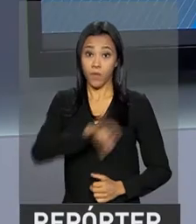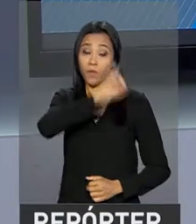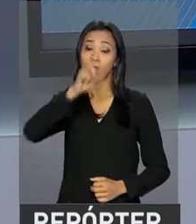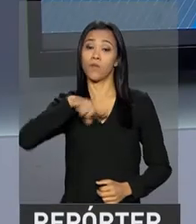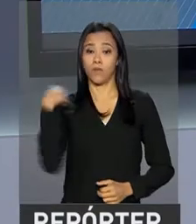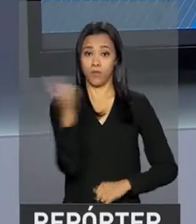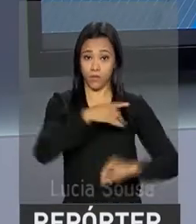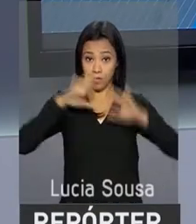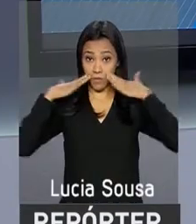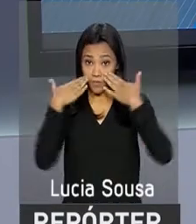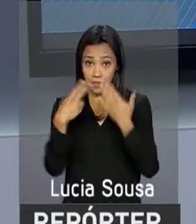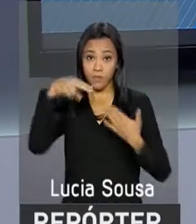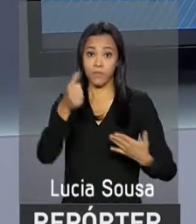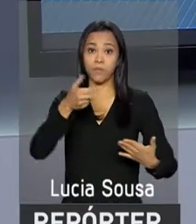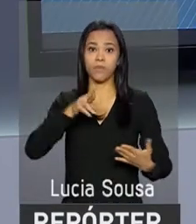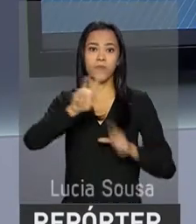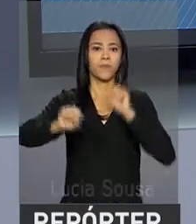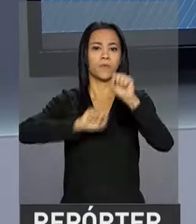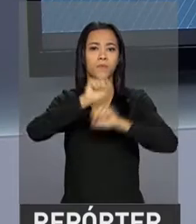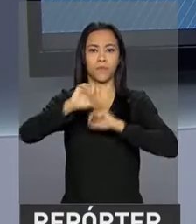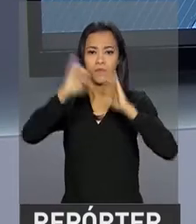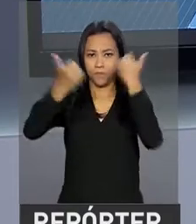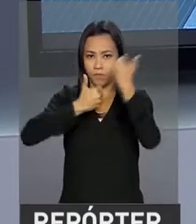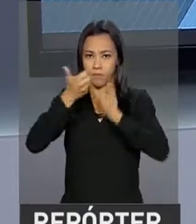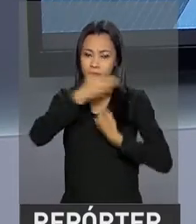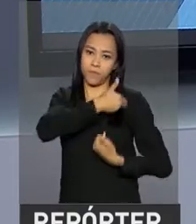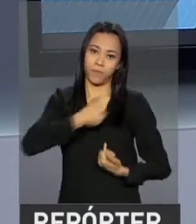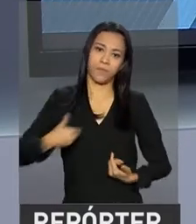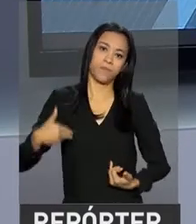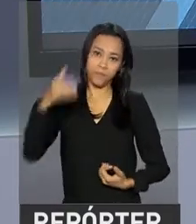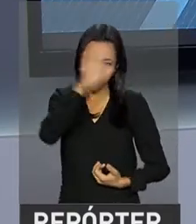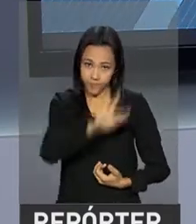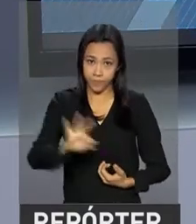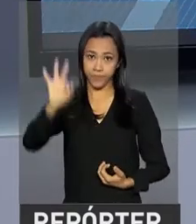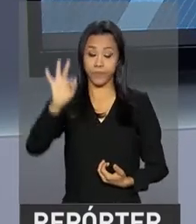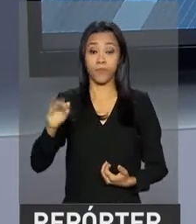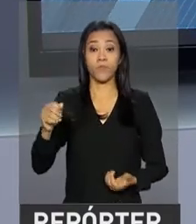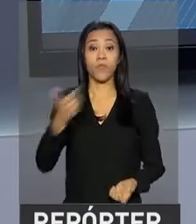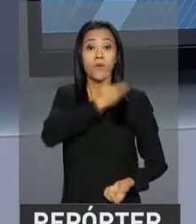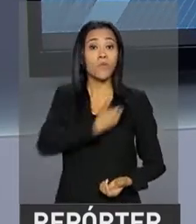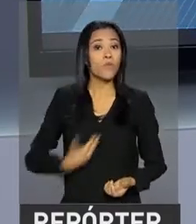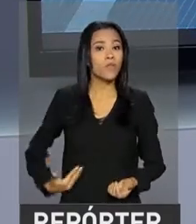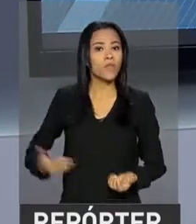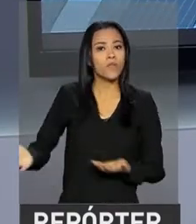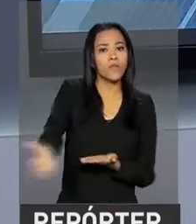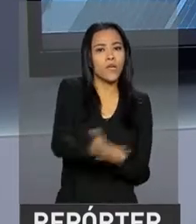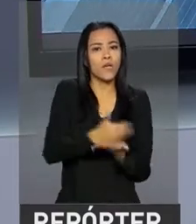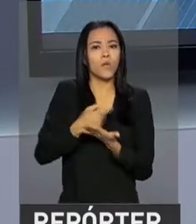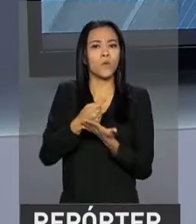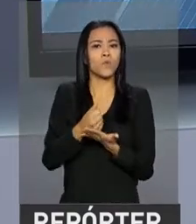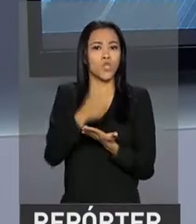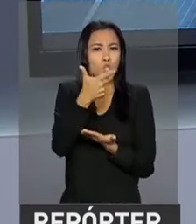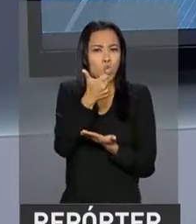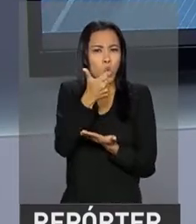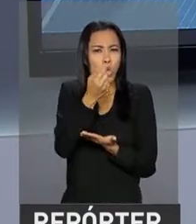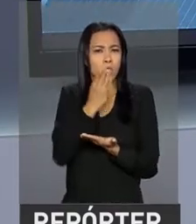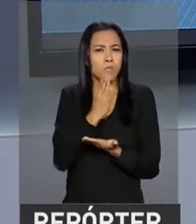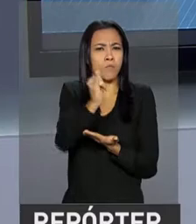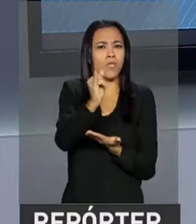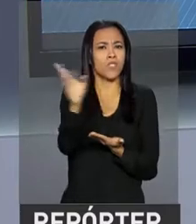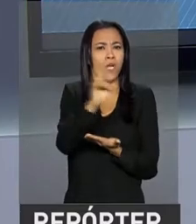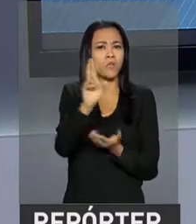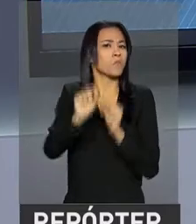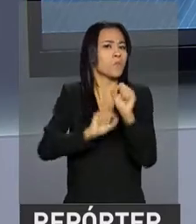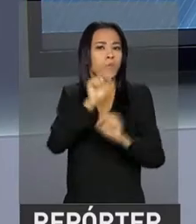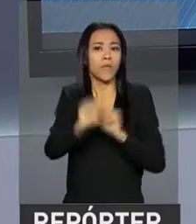Olá, estamos de volta com o repórter NBR e as notícias do governo federal. O governo arrecada mais de 12 bilhões de reais com o leilão